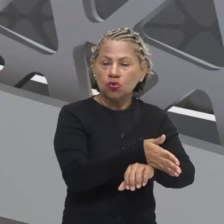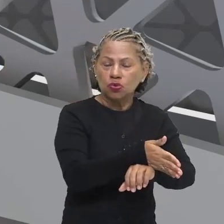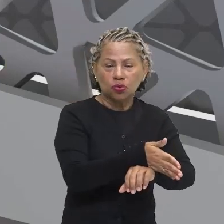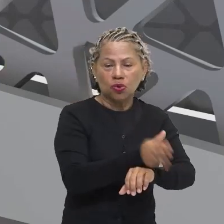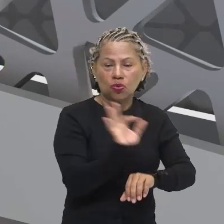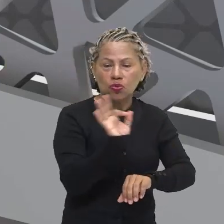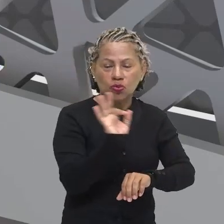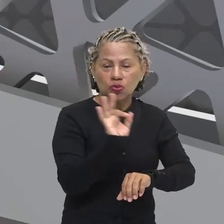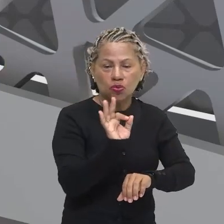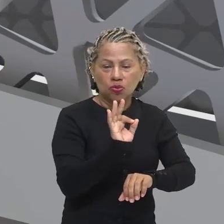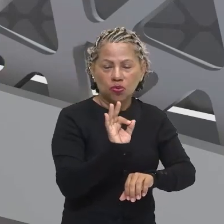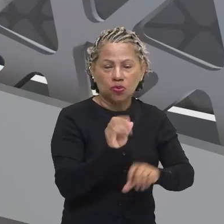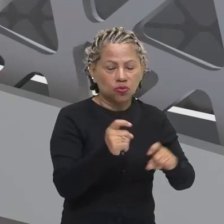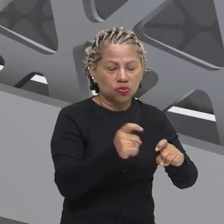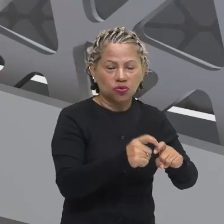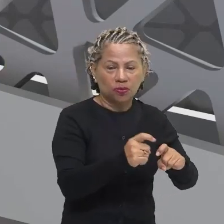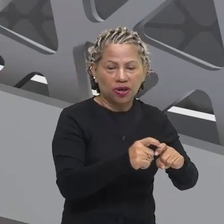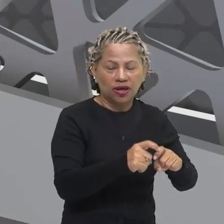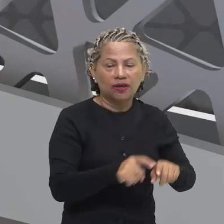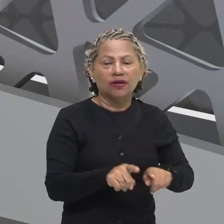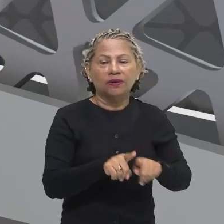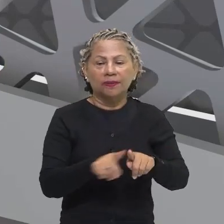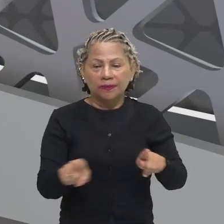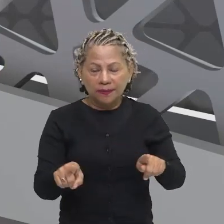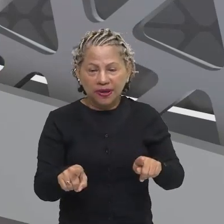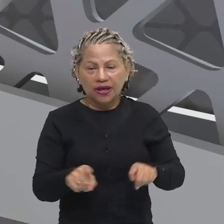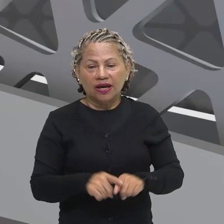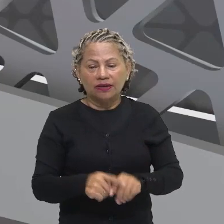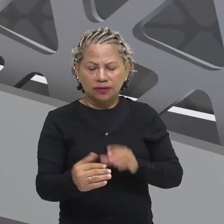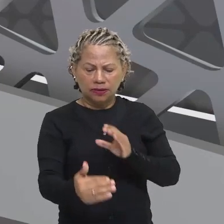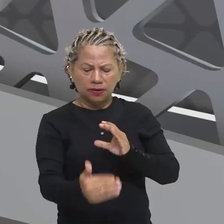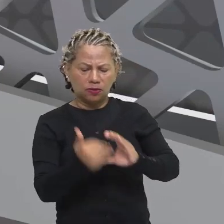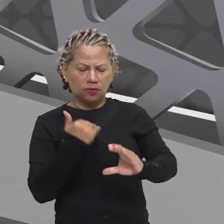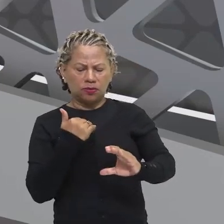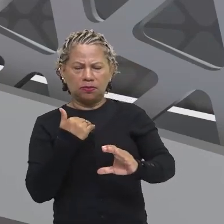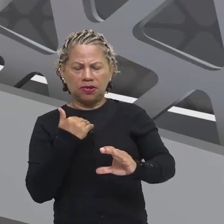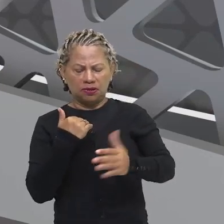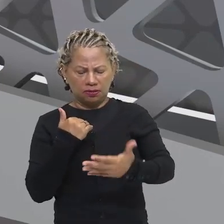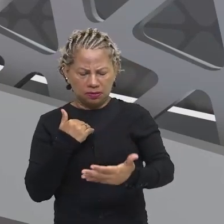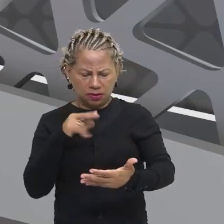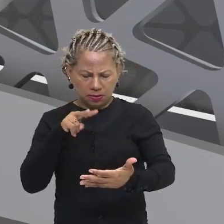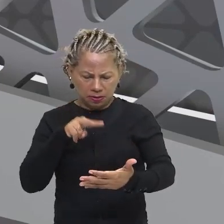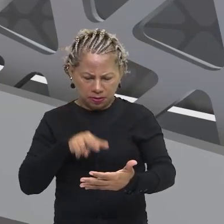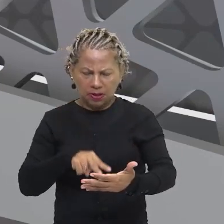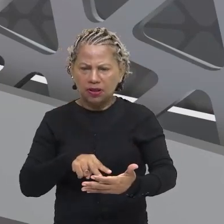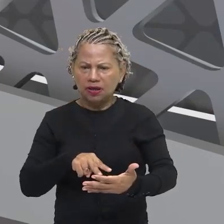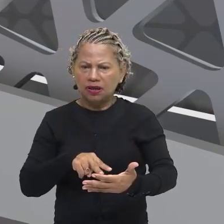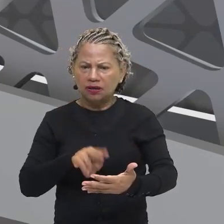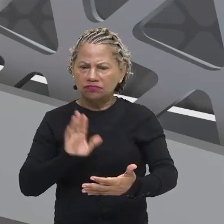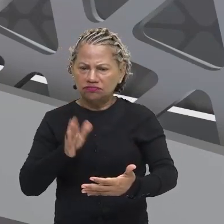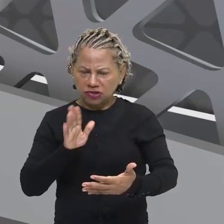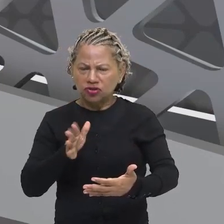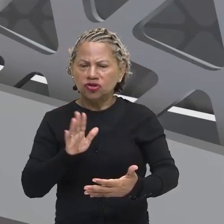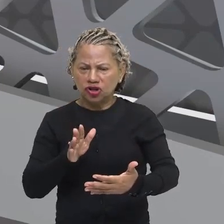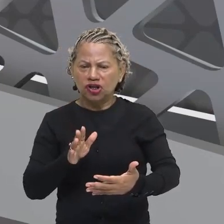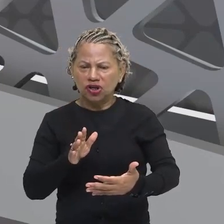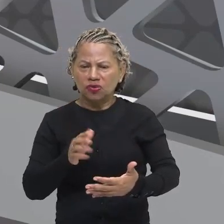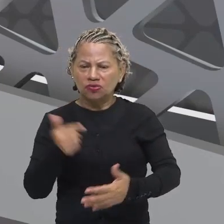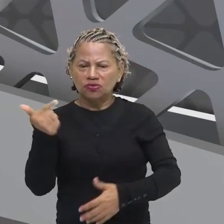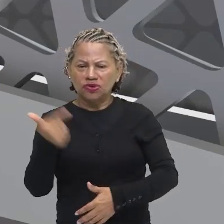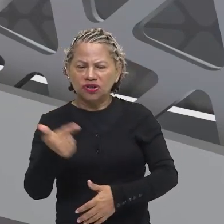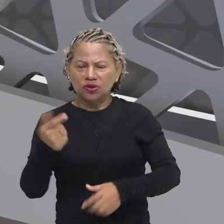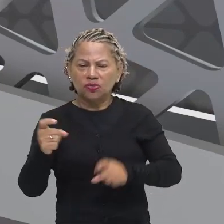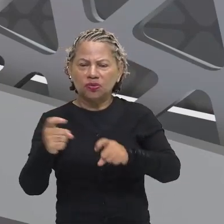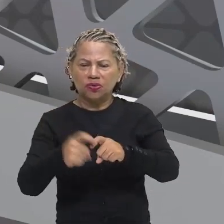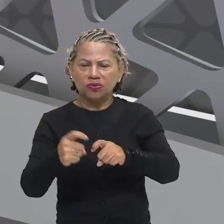desliguei, mas daqui a pouco no meu e-mail chegou o meu encaminhamento para a especialidade que eu queria, como